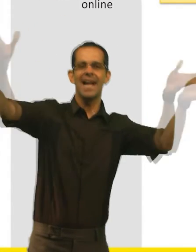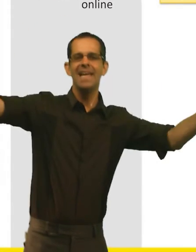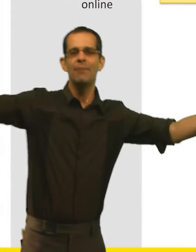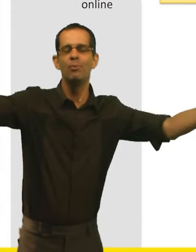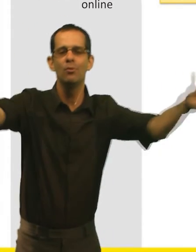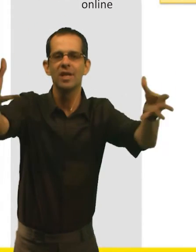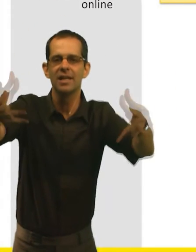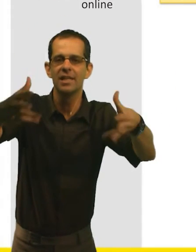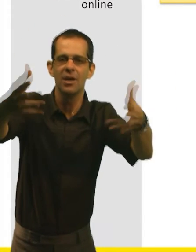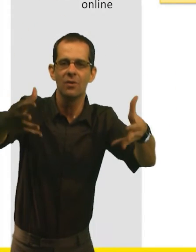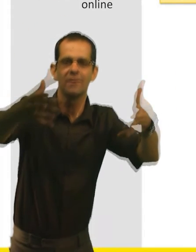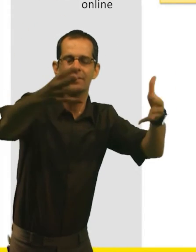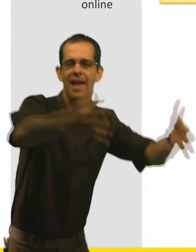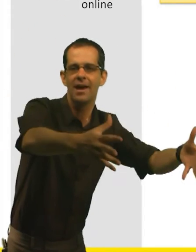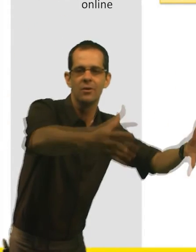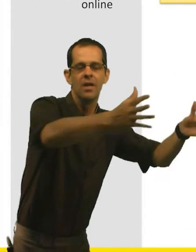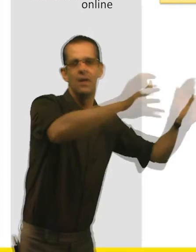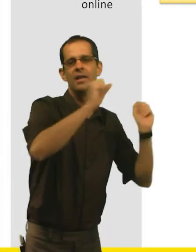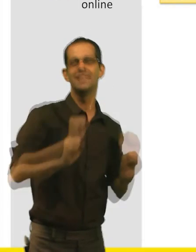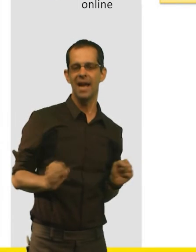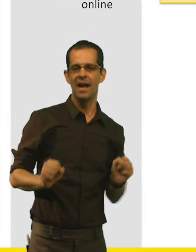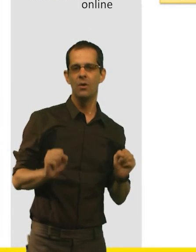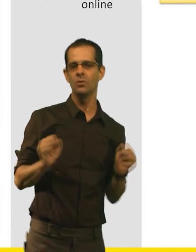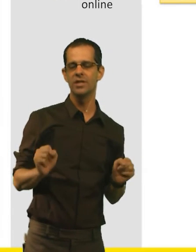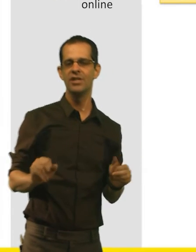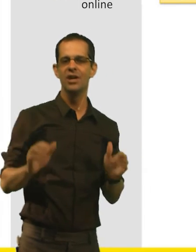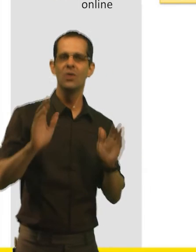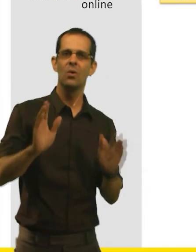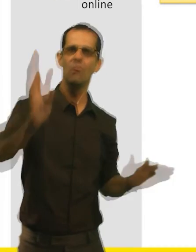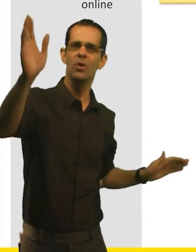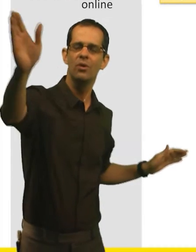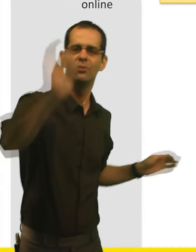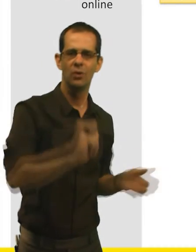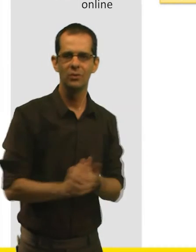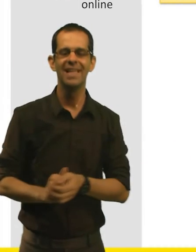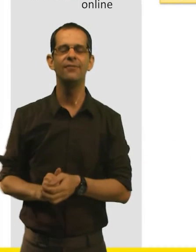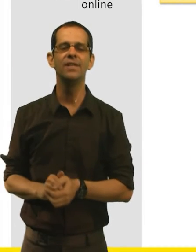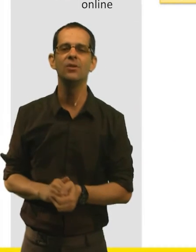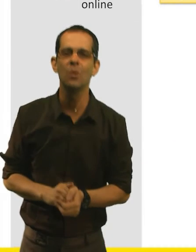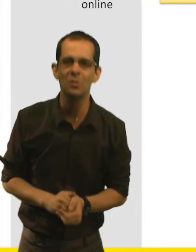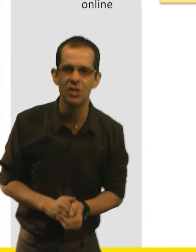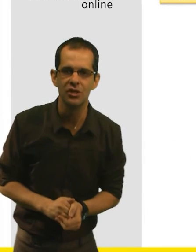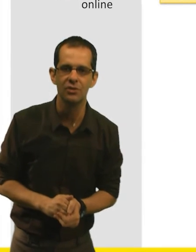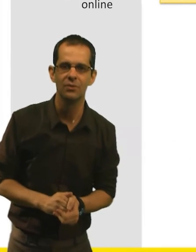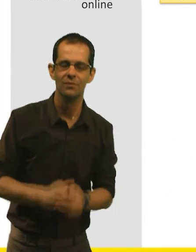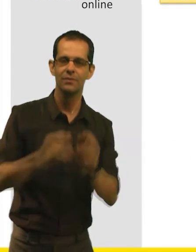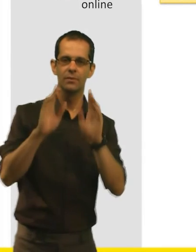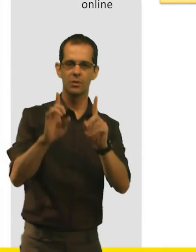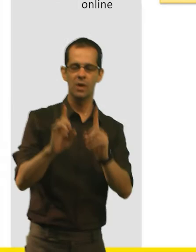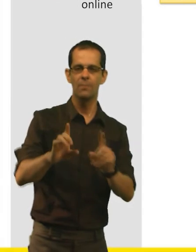Como eu vou definir a carreira pública que eu quero estar? Ou seja, como eu vou definir o